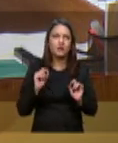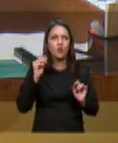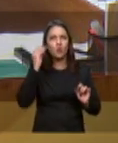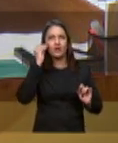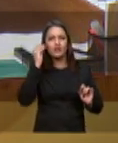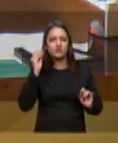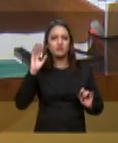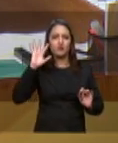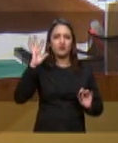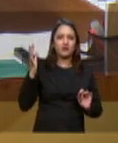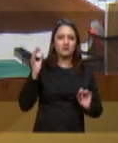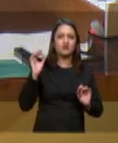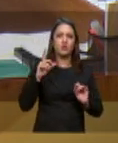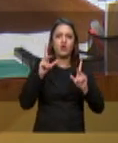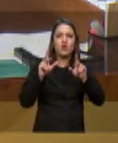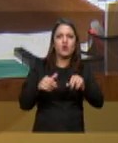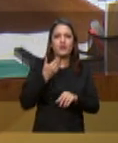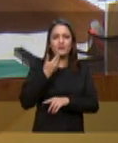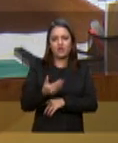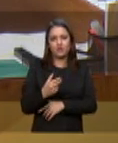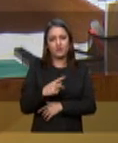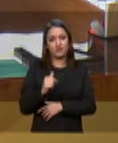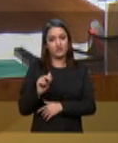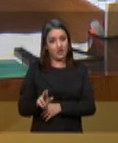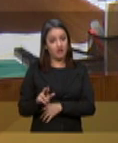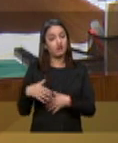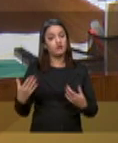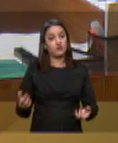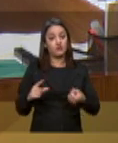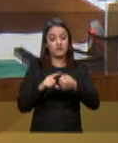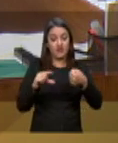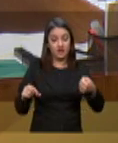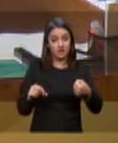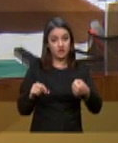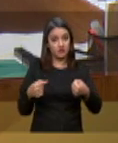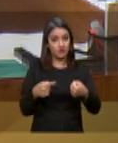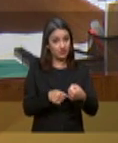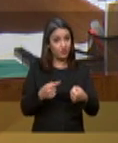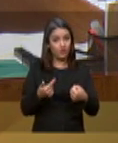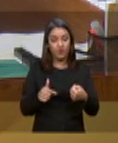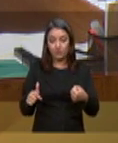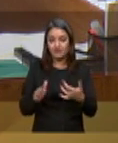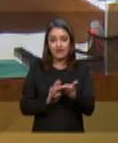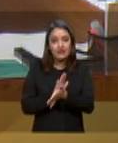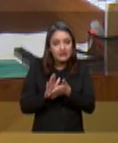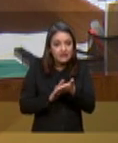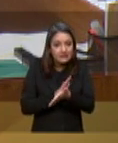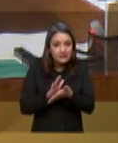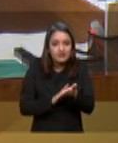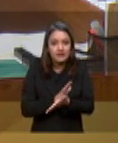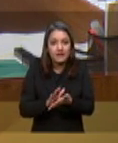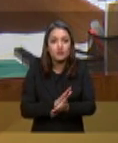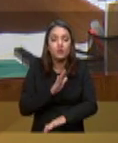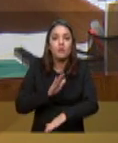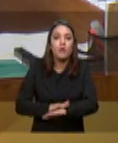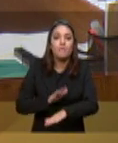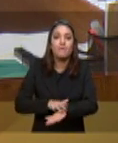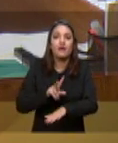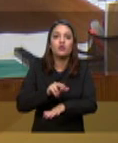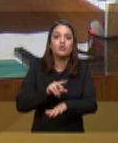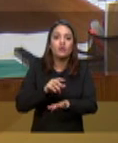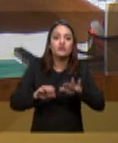qual se insurge a parte requerente. O dispositivo legal aqui impugnado não cuida, por nenhum ângulo, do momento de consumação dos